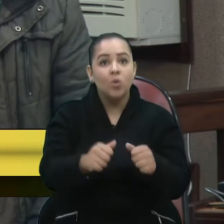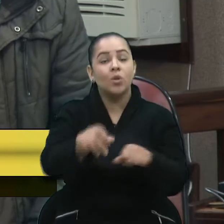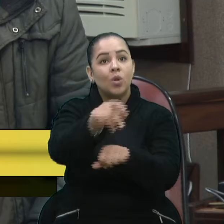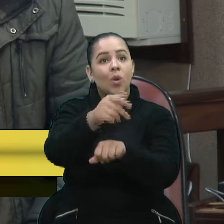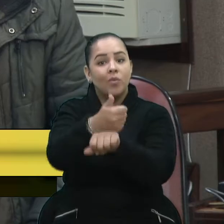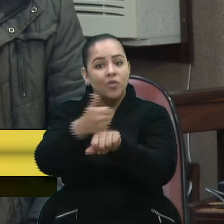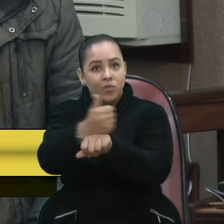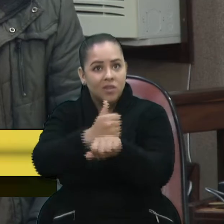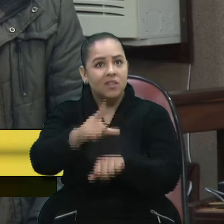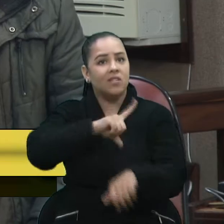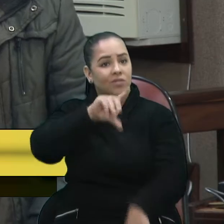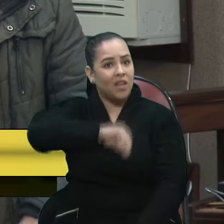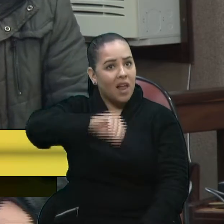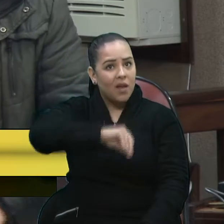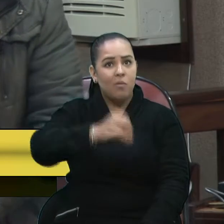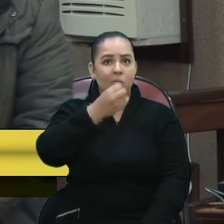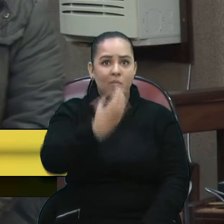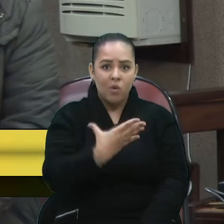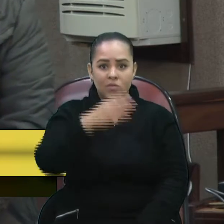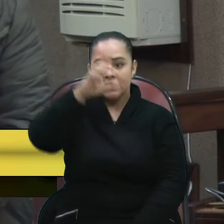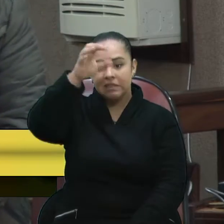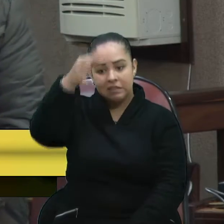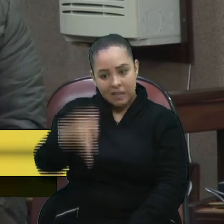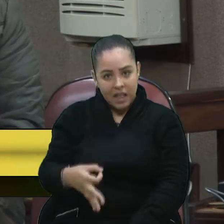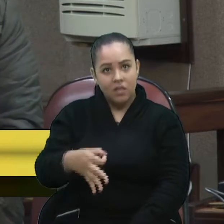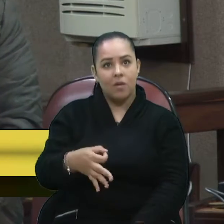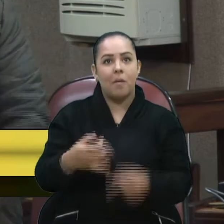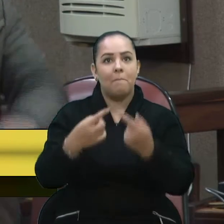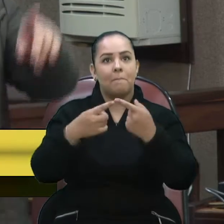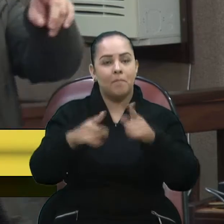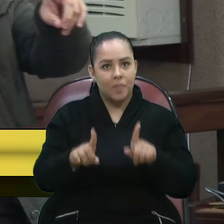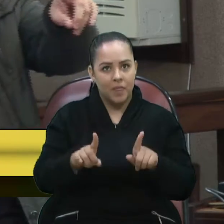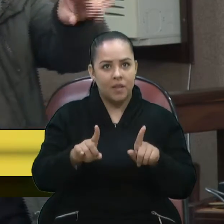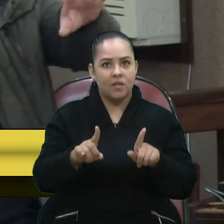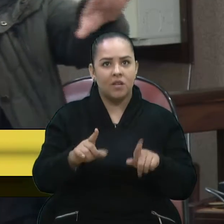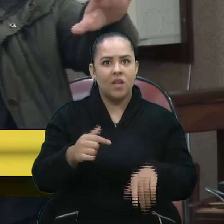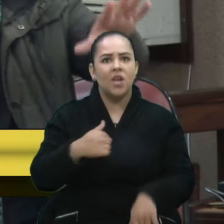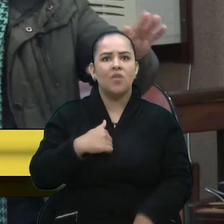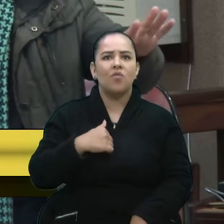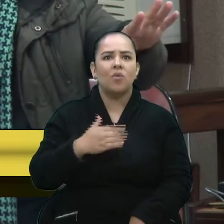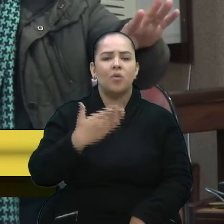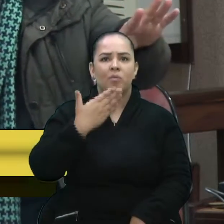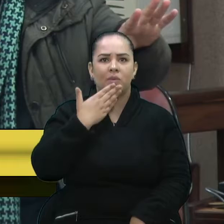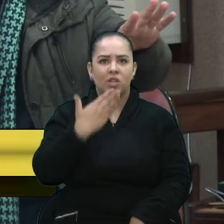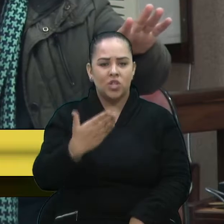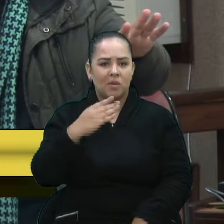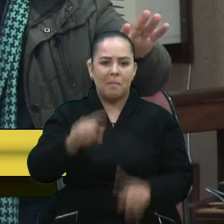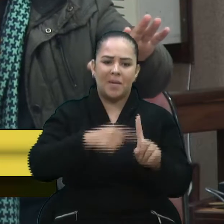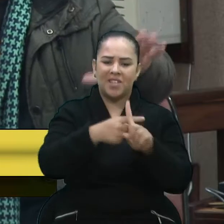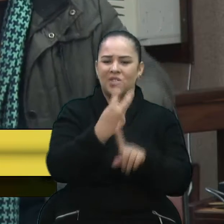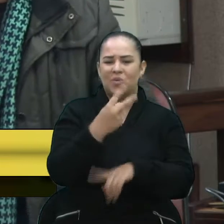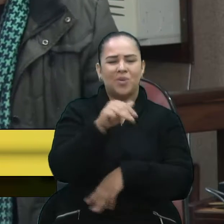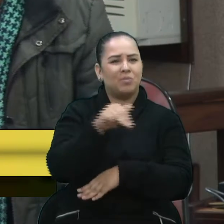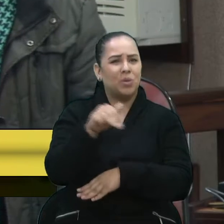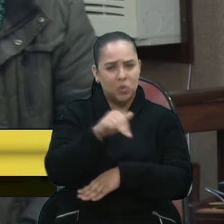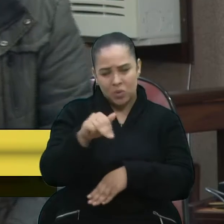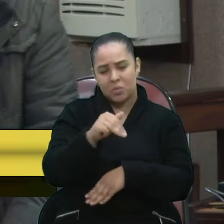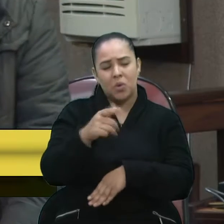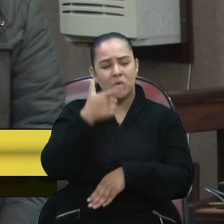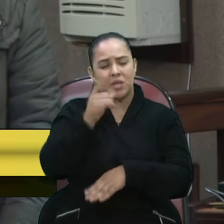justo, digno. Mas a questão eu vou pedir uma declaração de líder, 2 minutos para concluir, presidente. Tá?